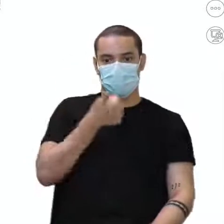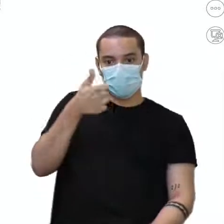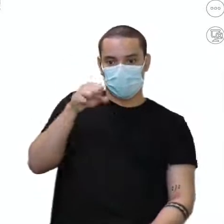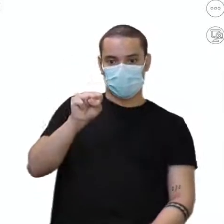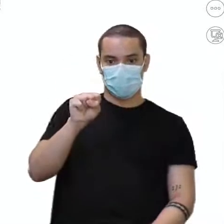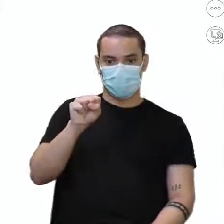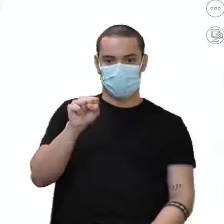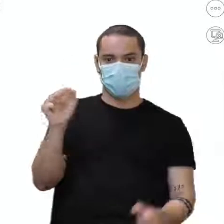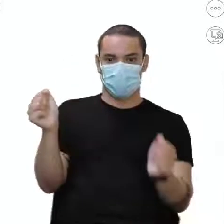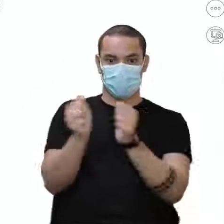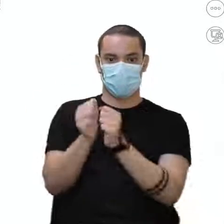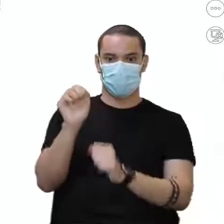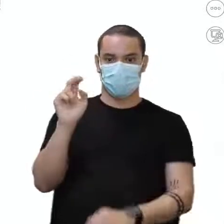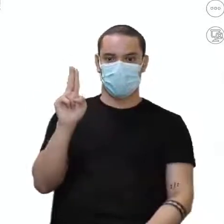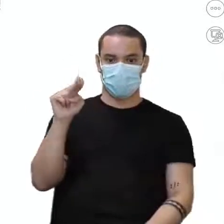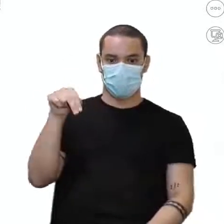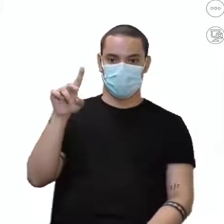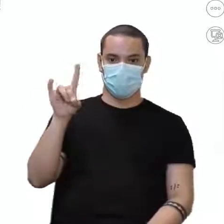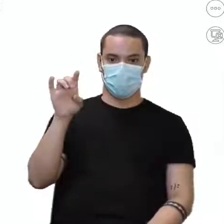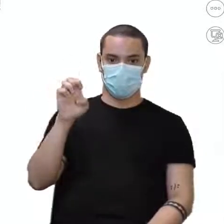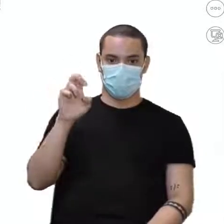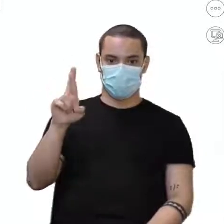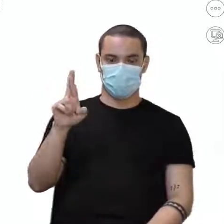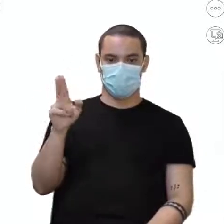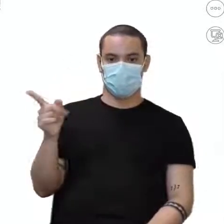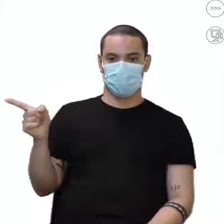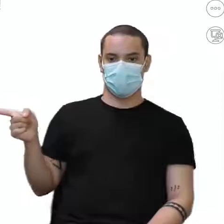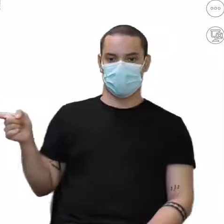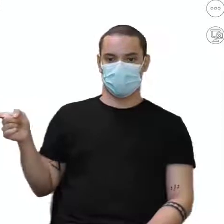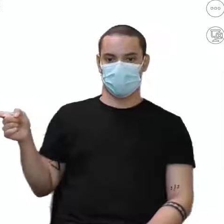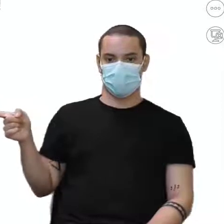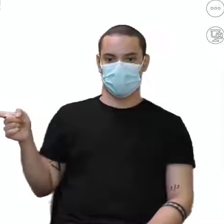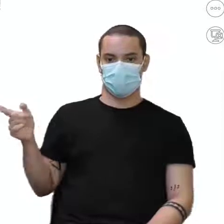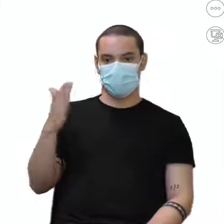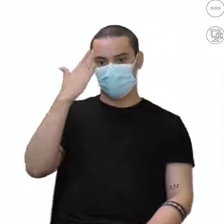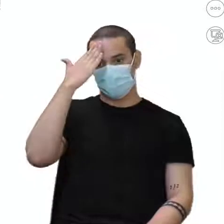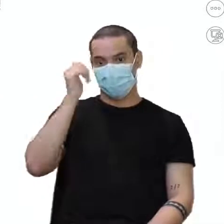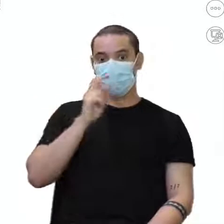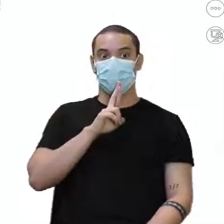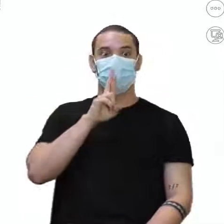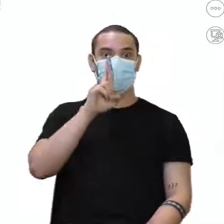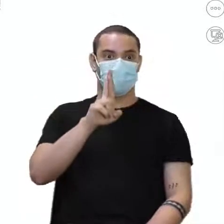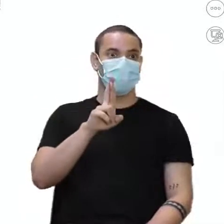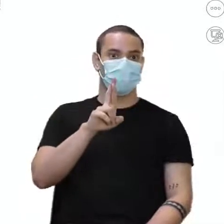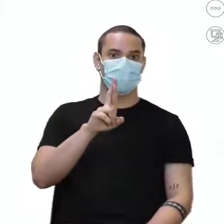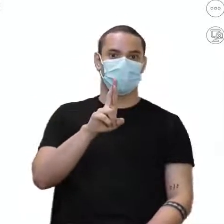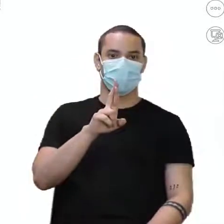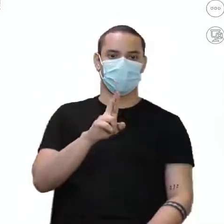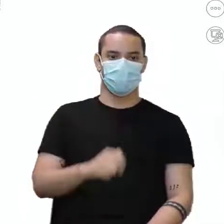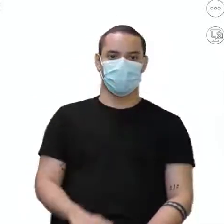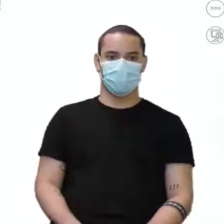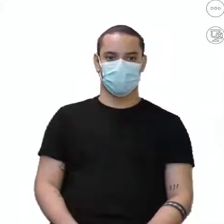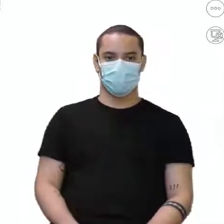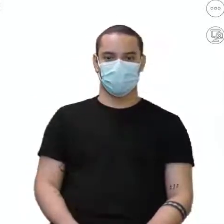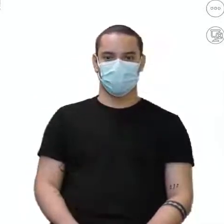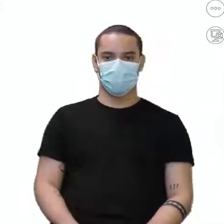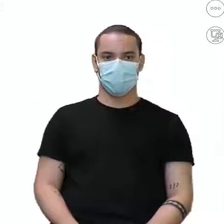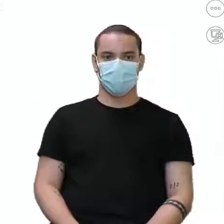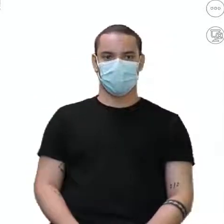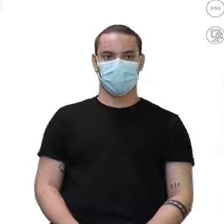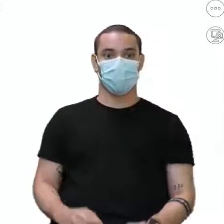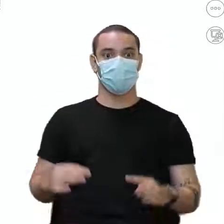que está do lado da palavra under, que quem conhece a palavra under, saberia que aqui já tem a resposta de uma das perguntas, certo?